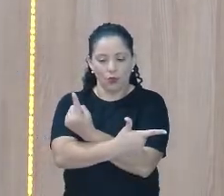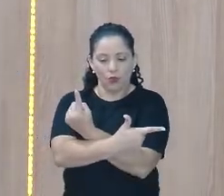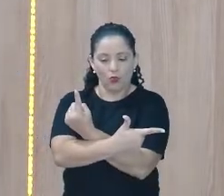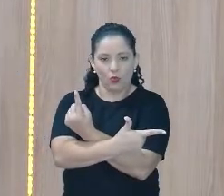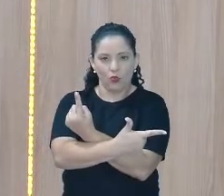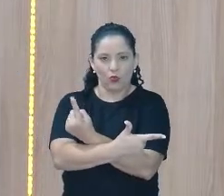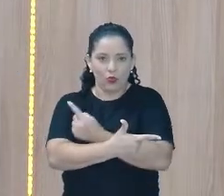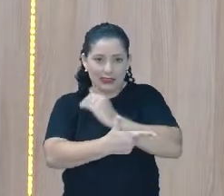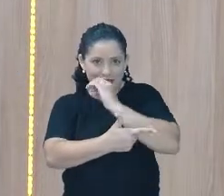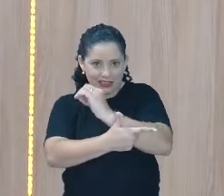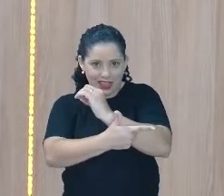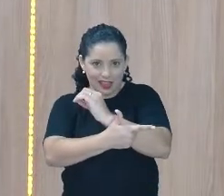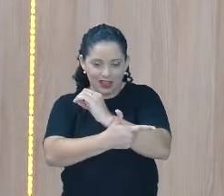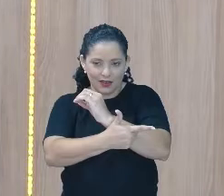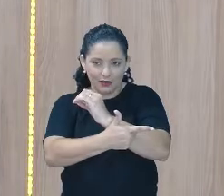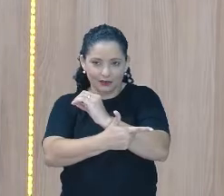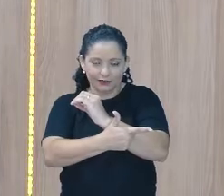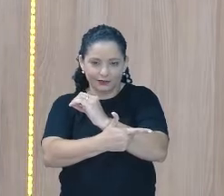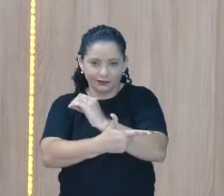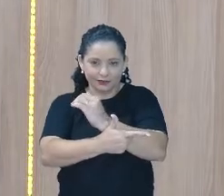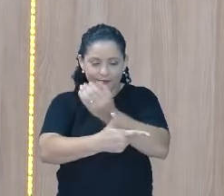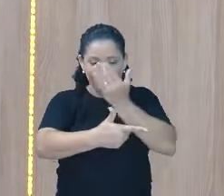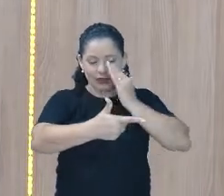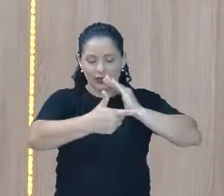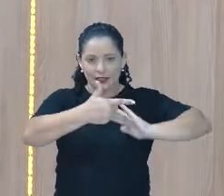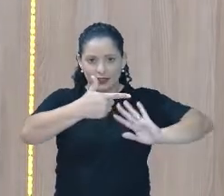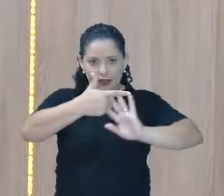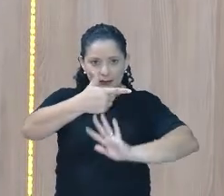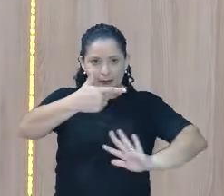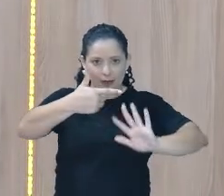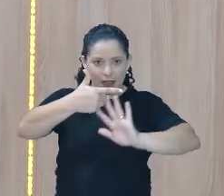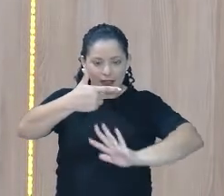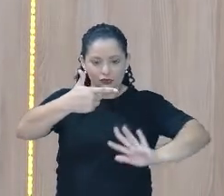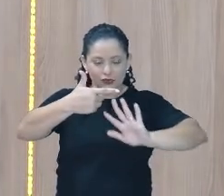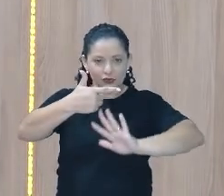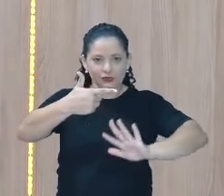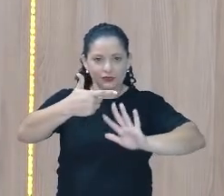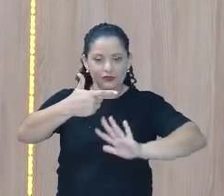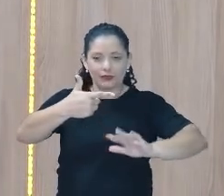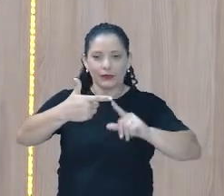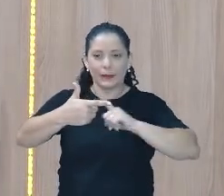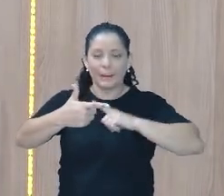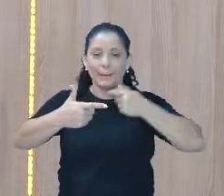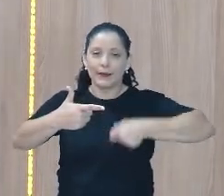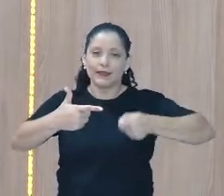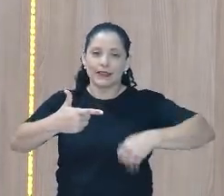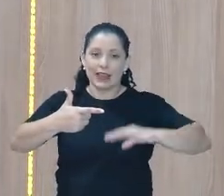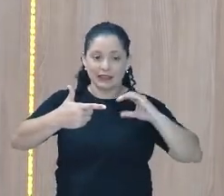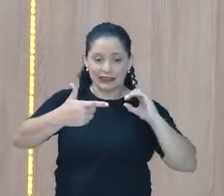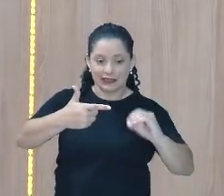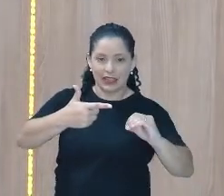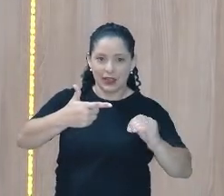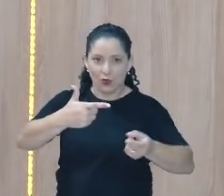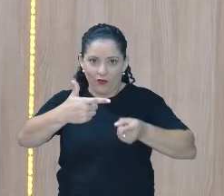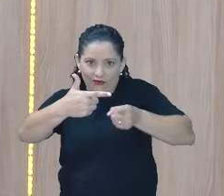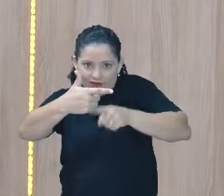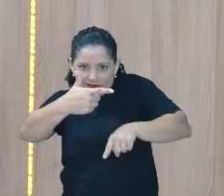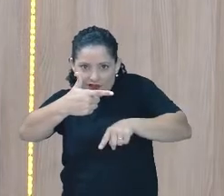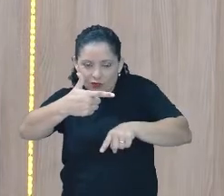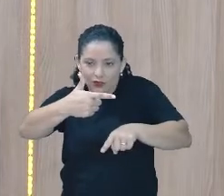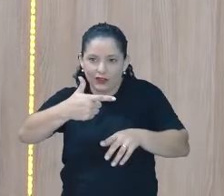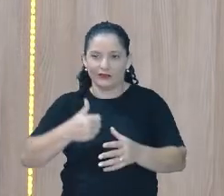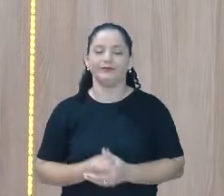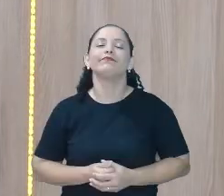1, tá? Aqui embaixo eu tenho que colocar um 0 e uma vírgula, tá? Então, coloco um 0